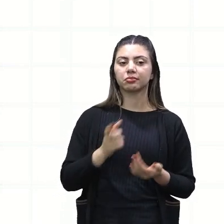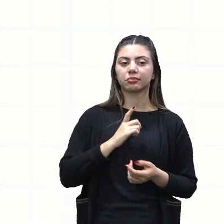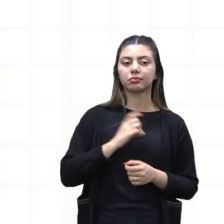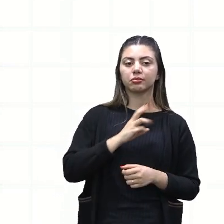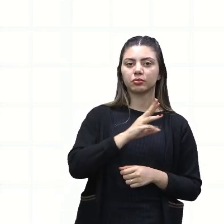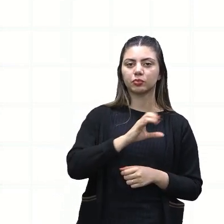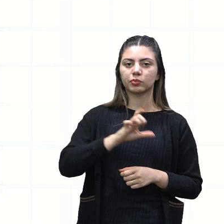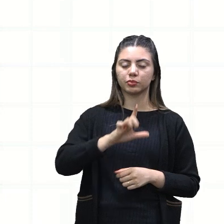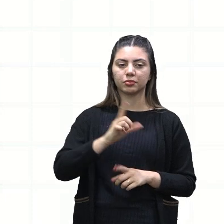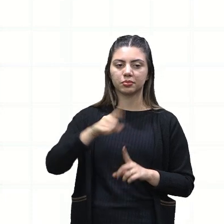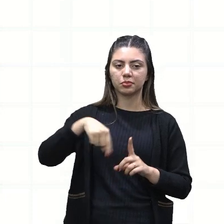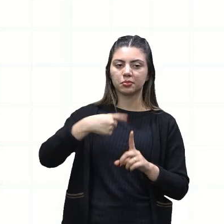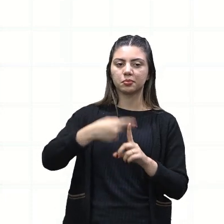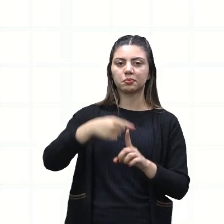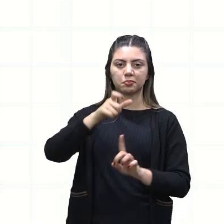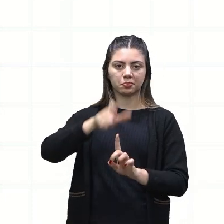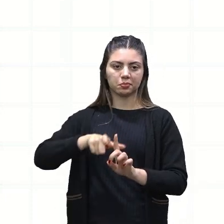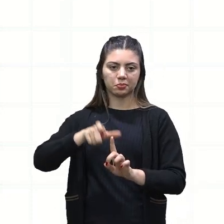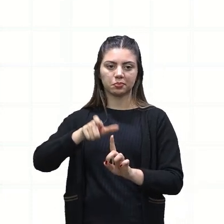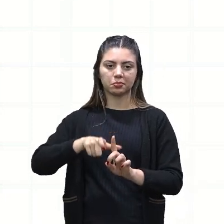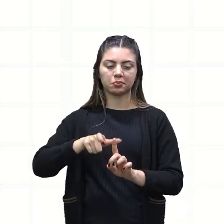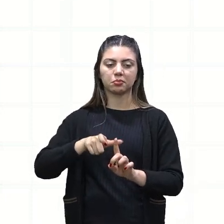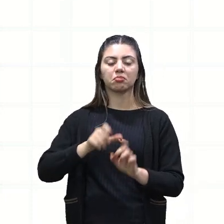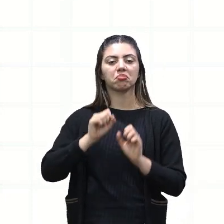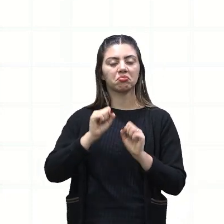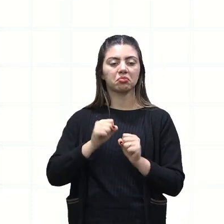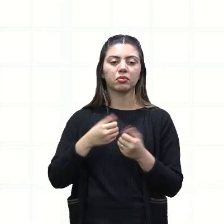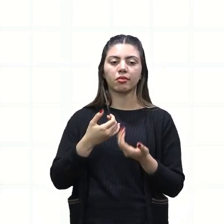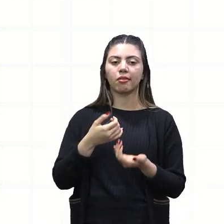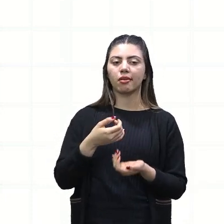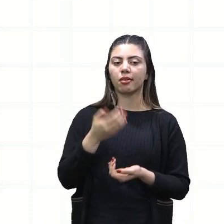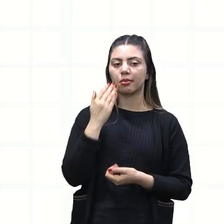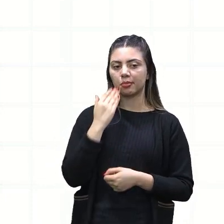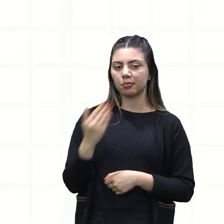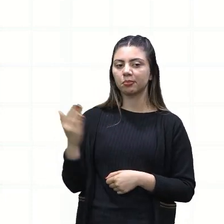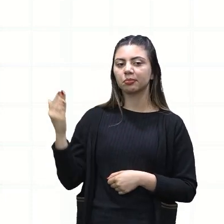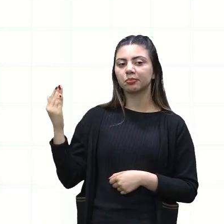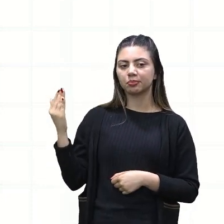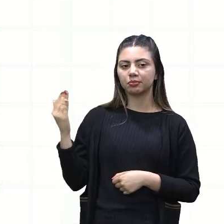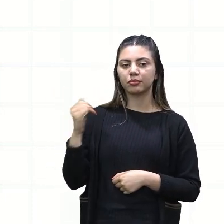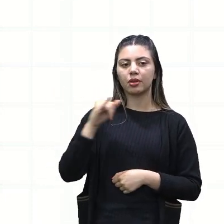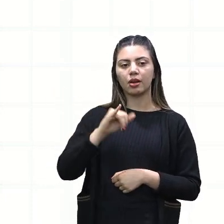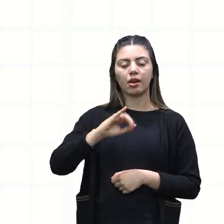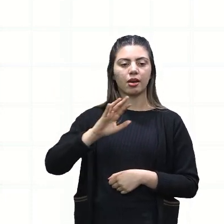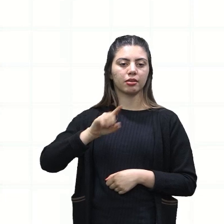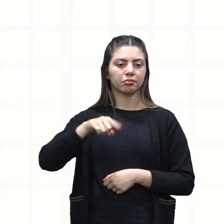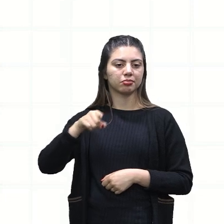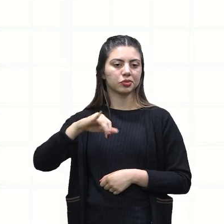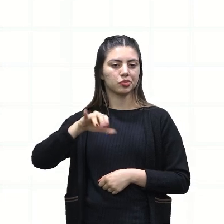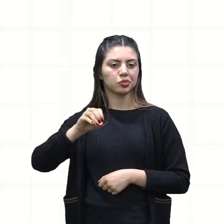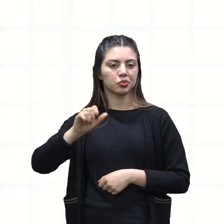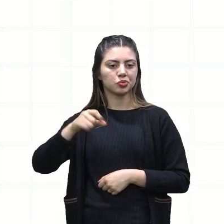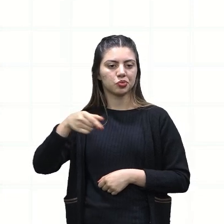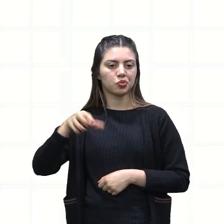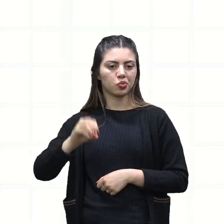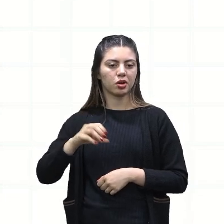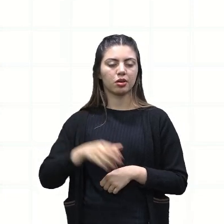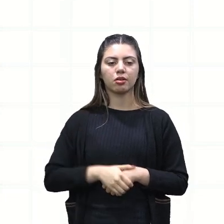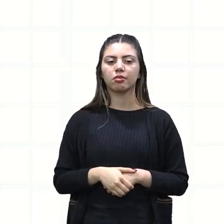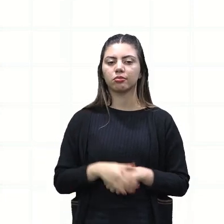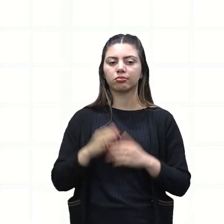subject. Subject, I, João, the dog, the